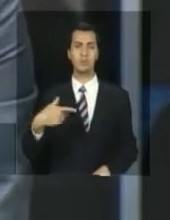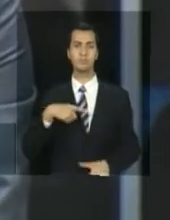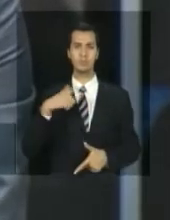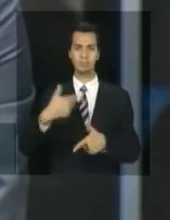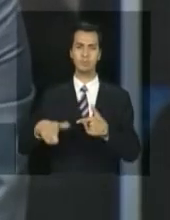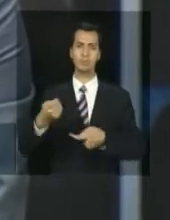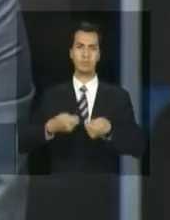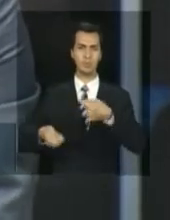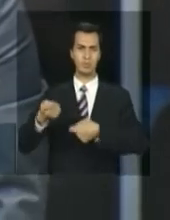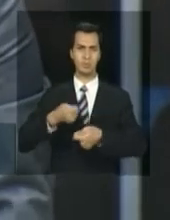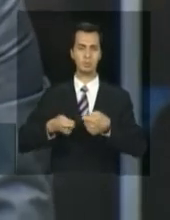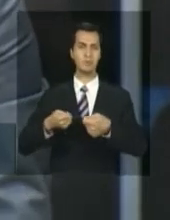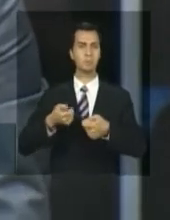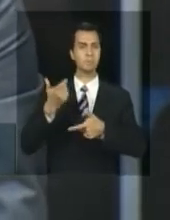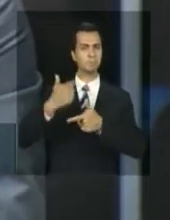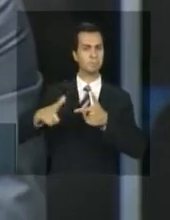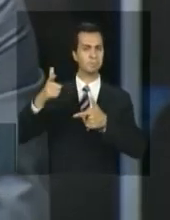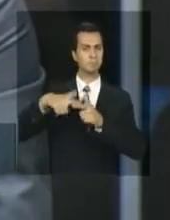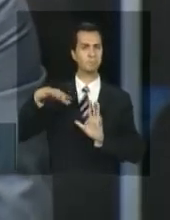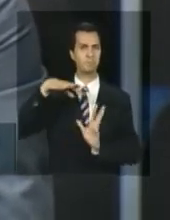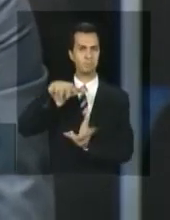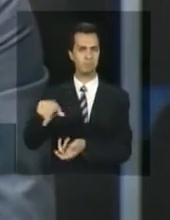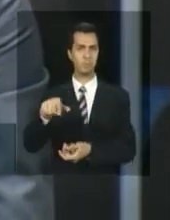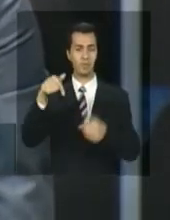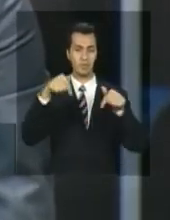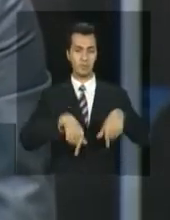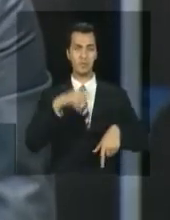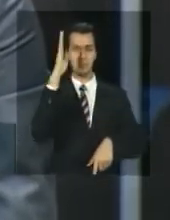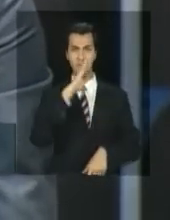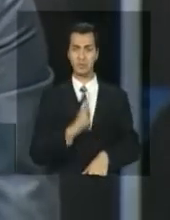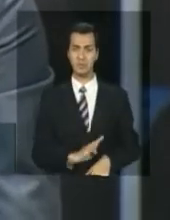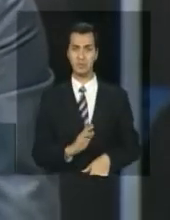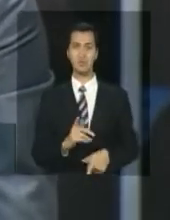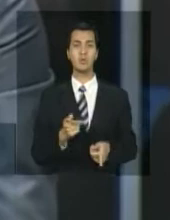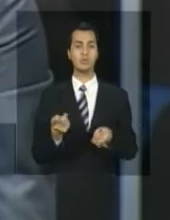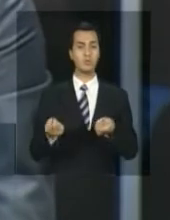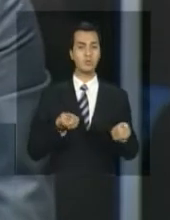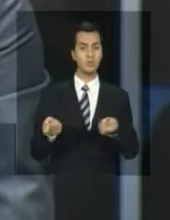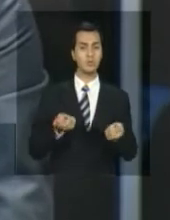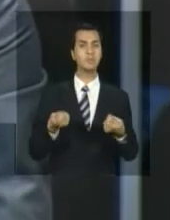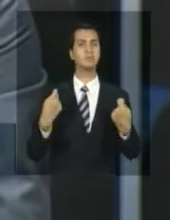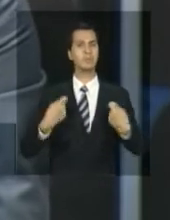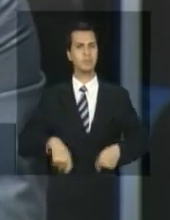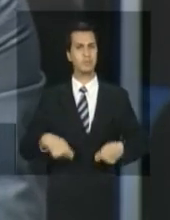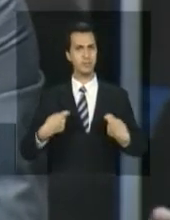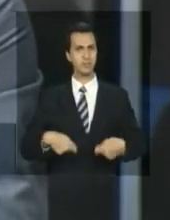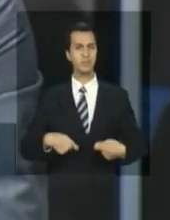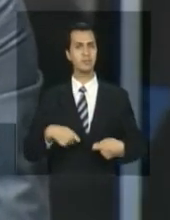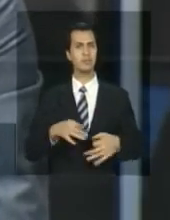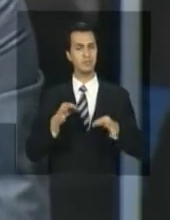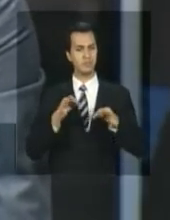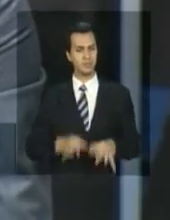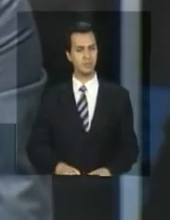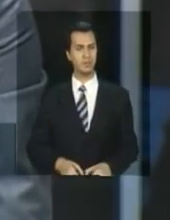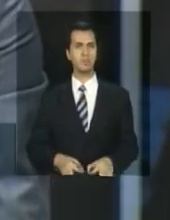a gestão econômica do nosso país nos exigirá disciplina e